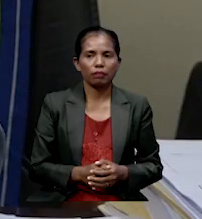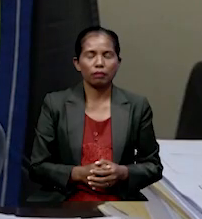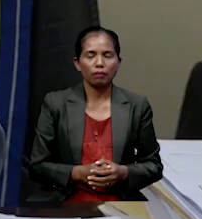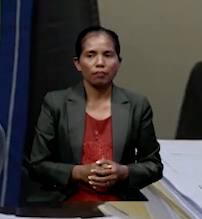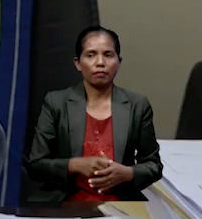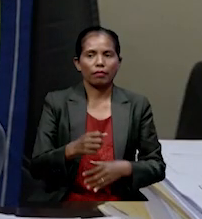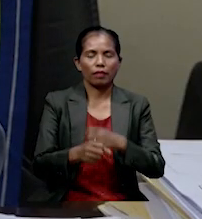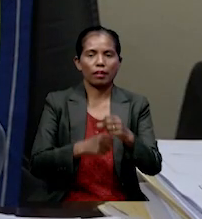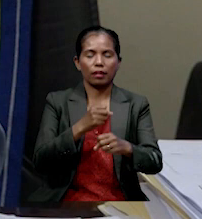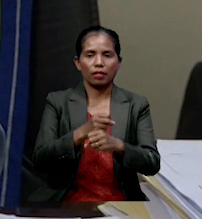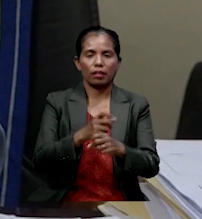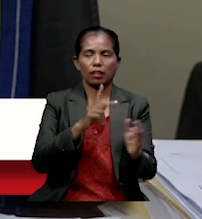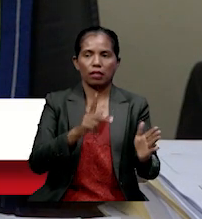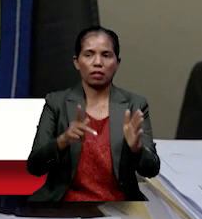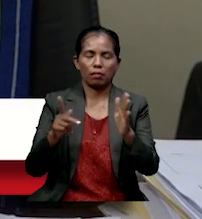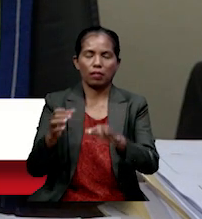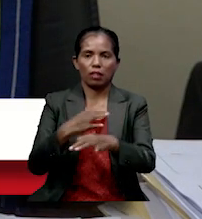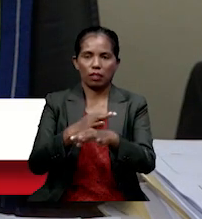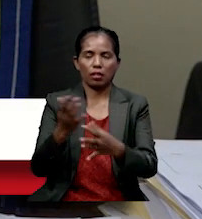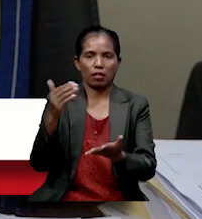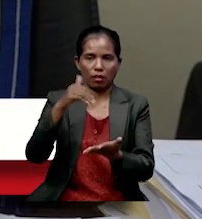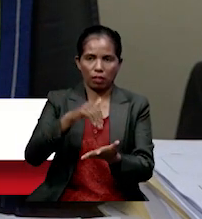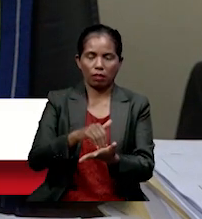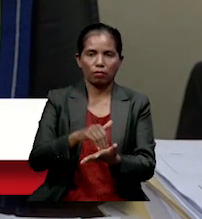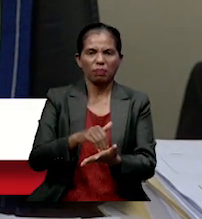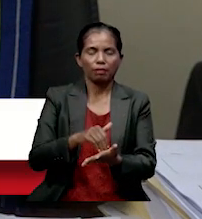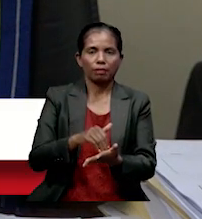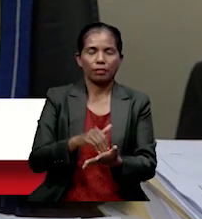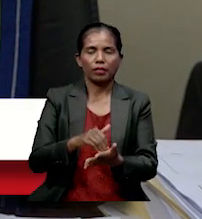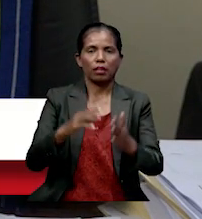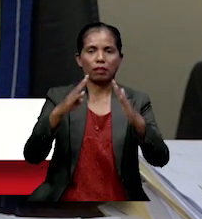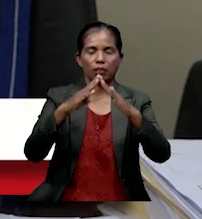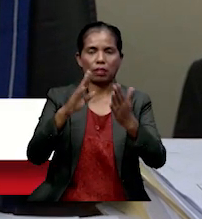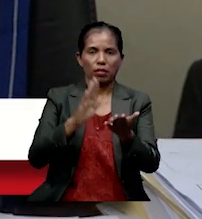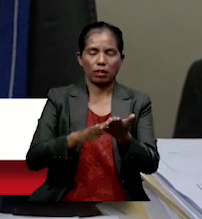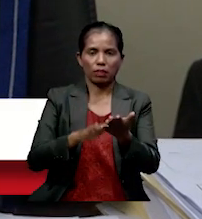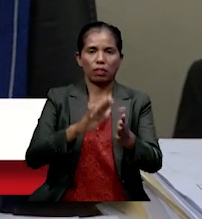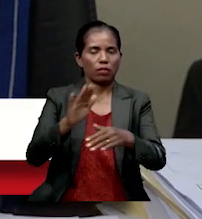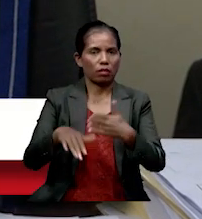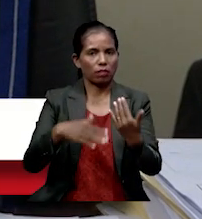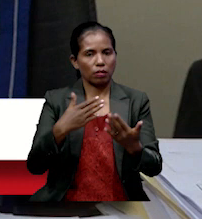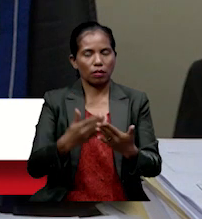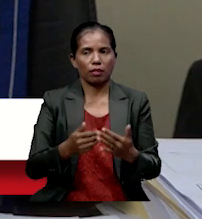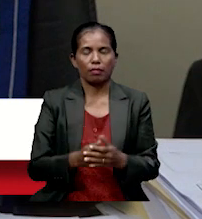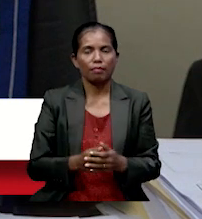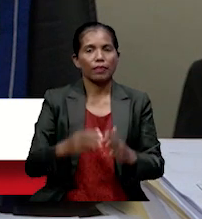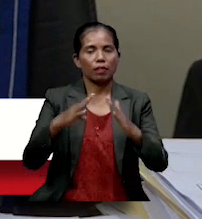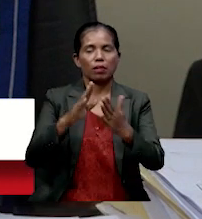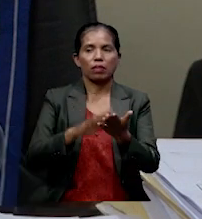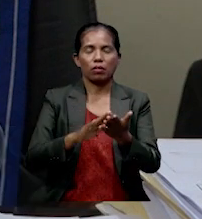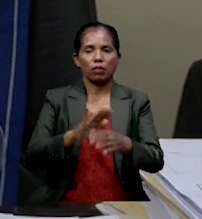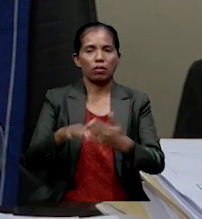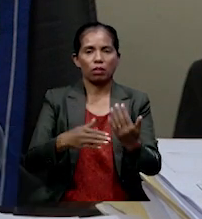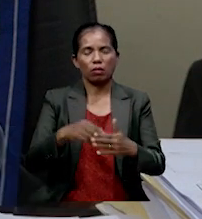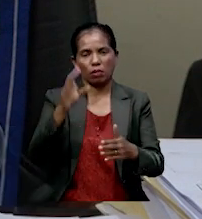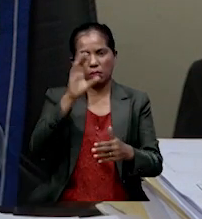plano de reconstrução, de construção, bairro escola Serné. Escola Sernambe identificado